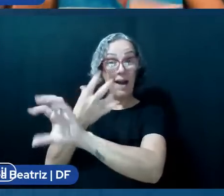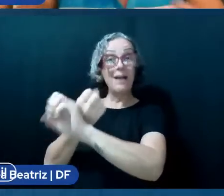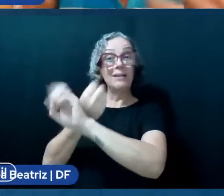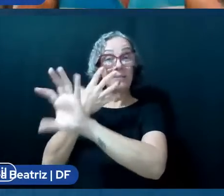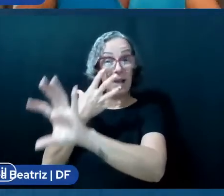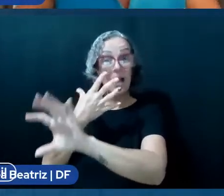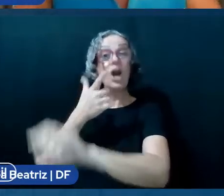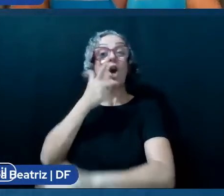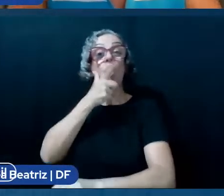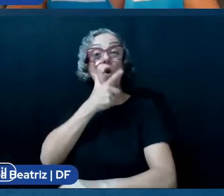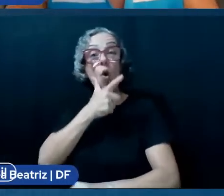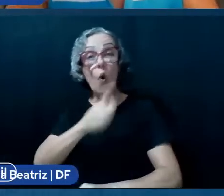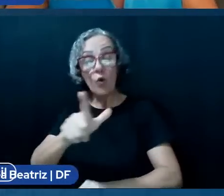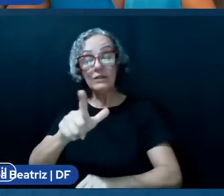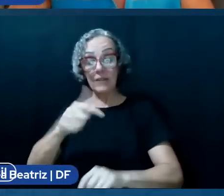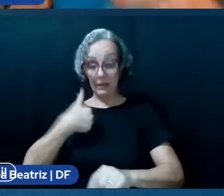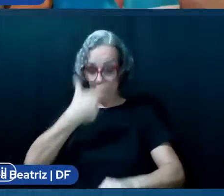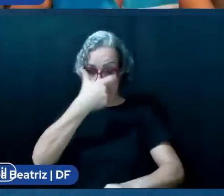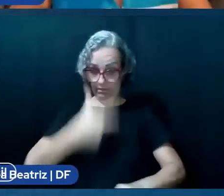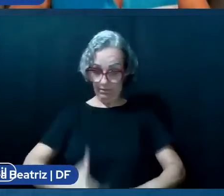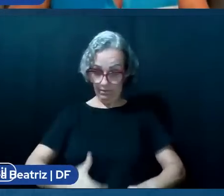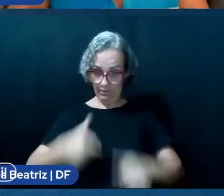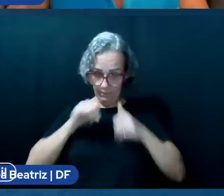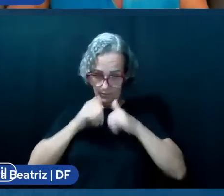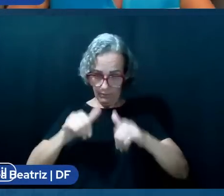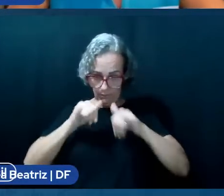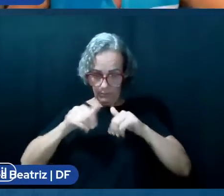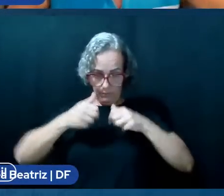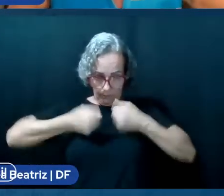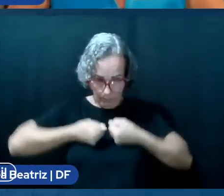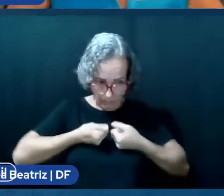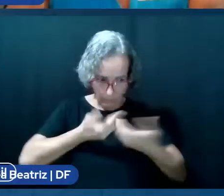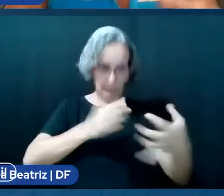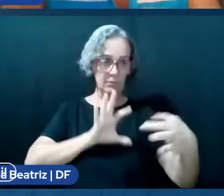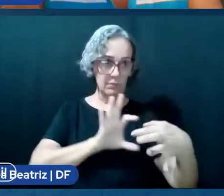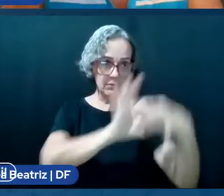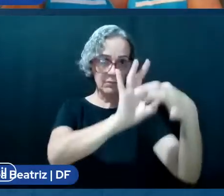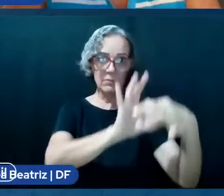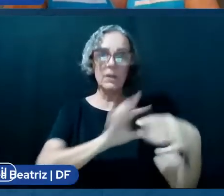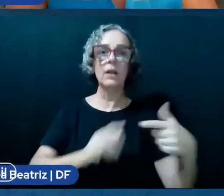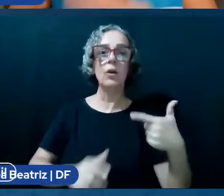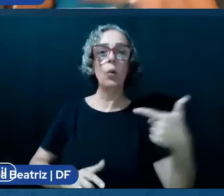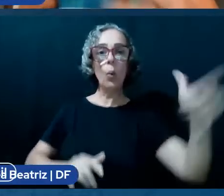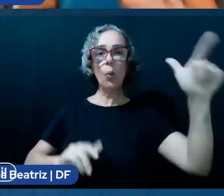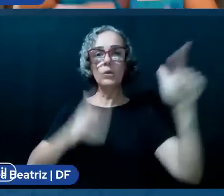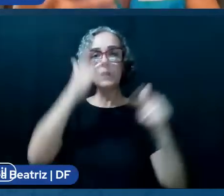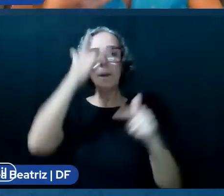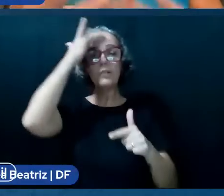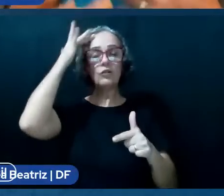à manifestação mediúnica. Paulo nos dá exemplo disso, com a imposição da mão,